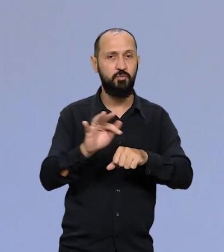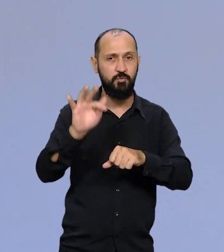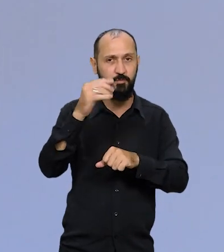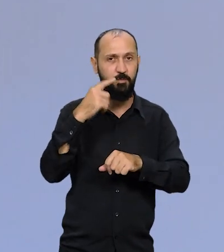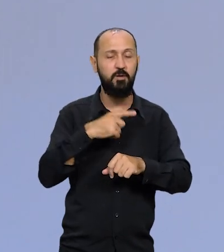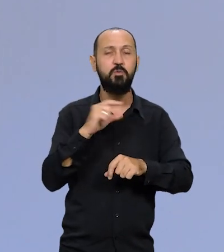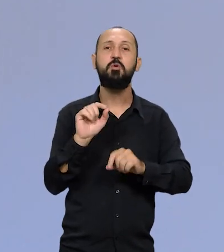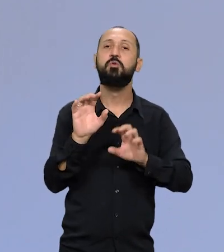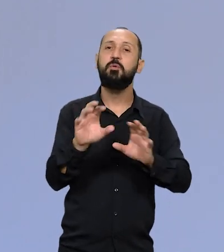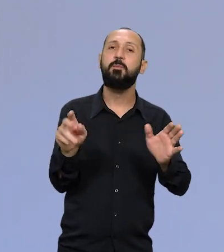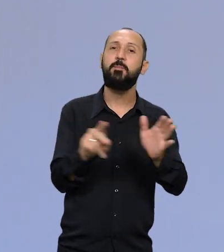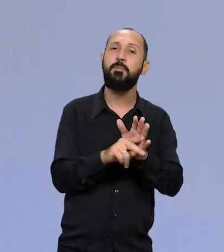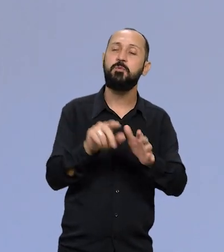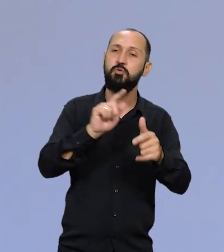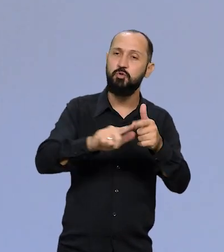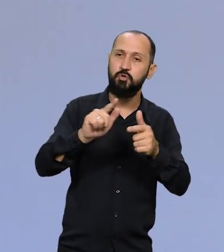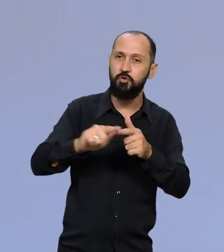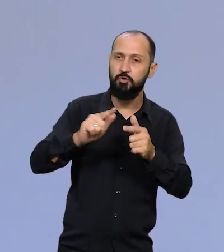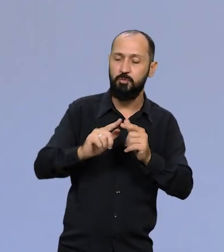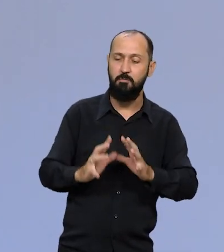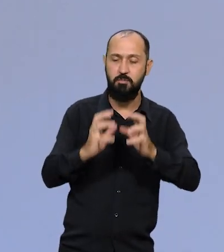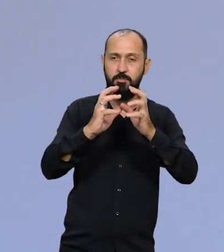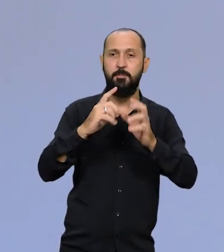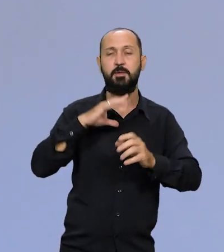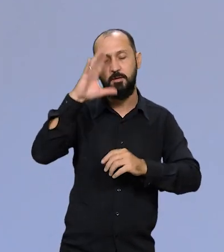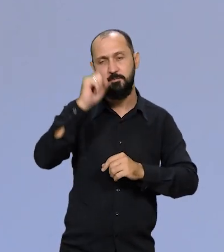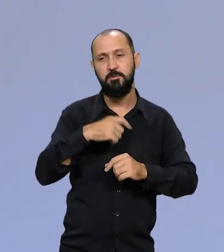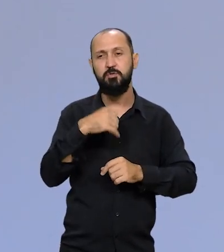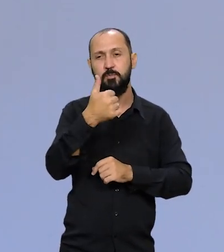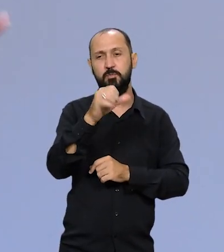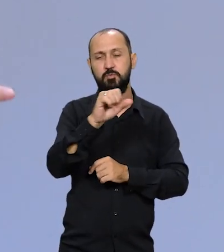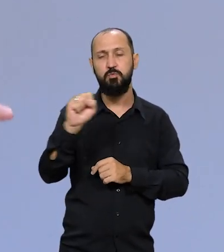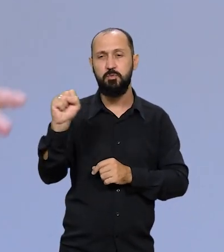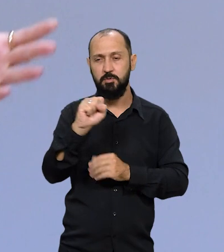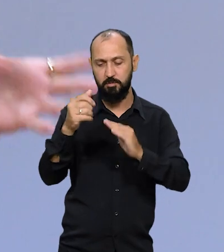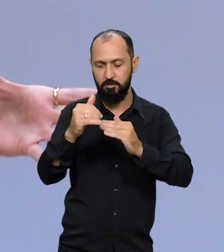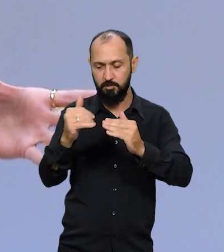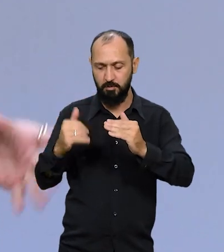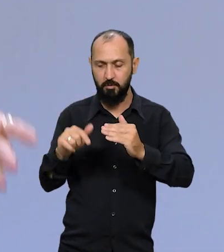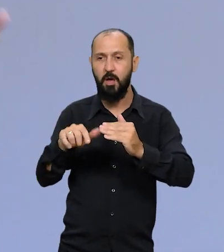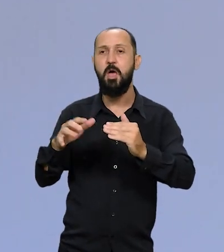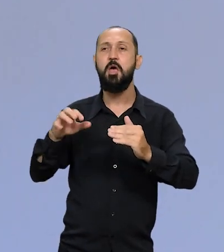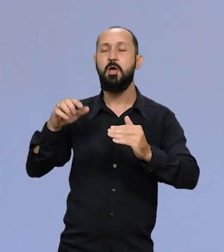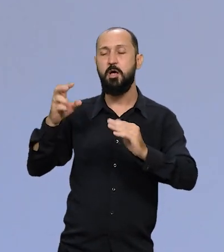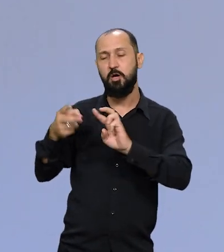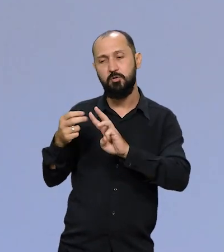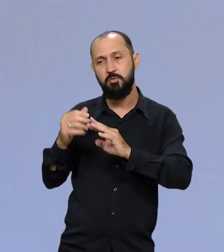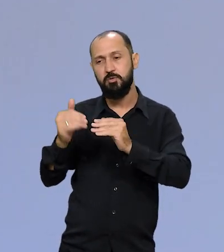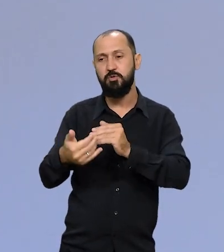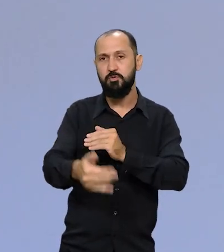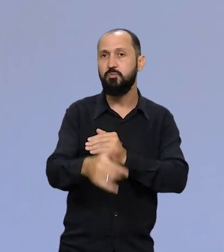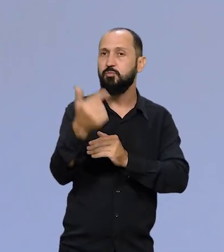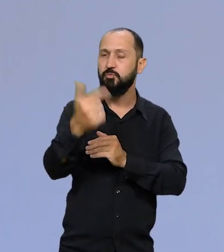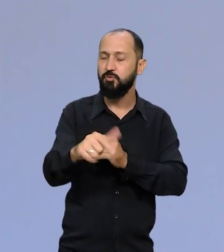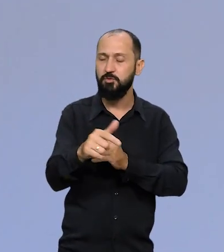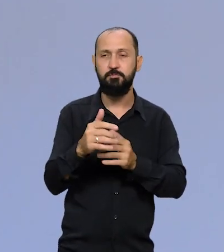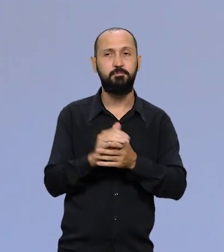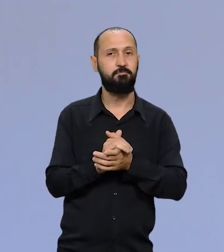que prevalece, para interpretar a Constituição Federal, prevalece o marco temporal. Faz uma fotografia do Brasil